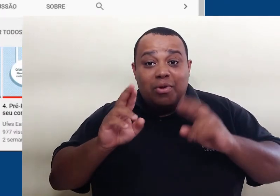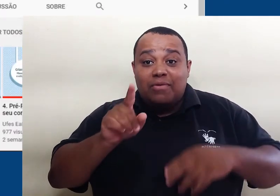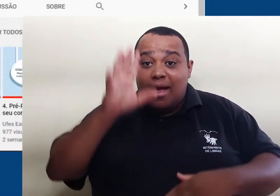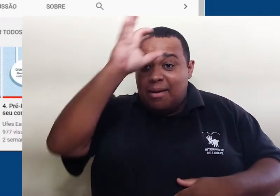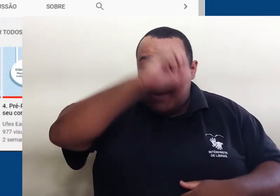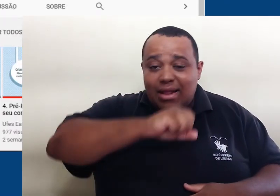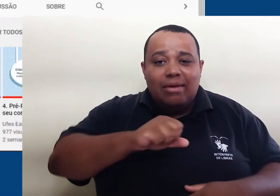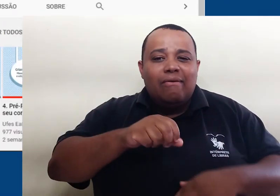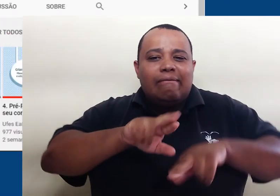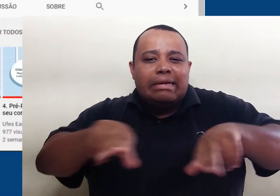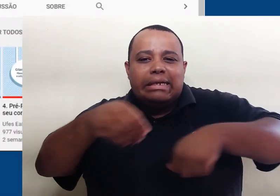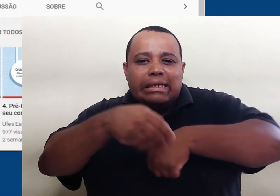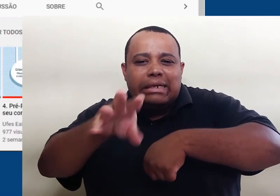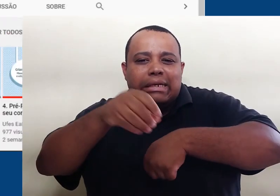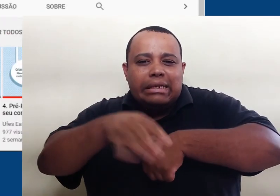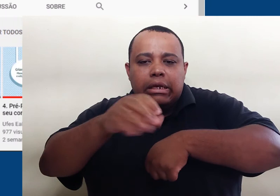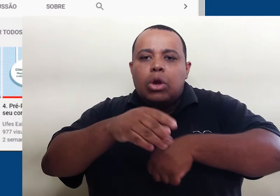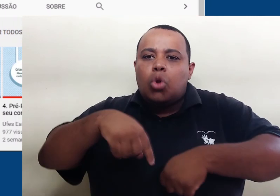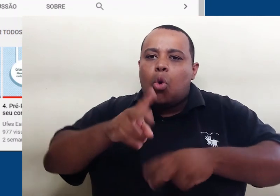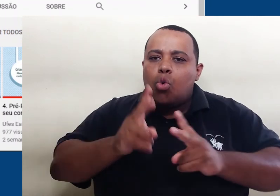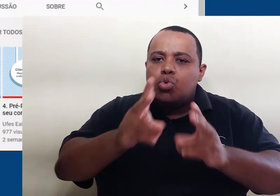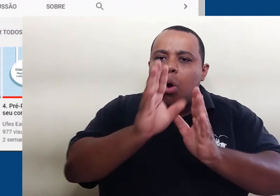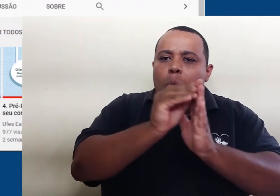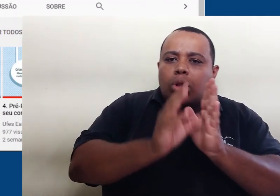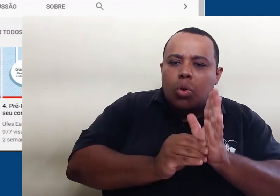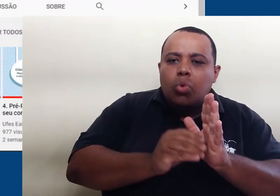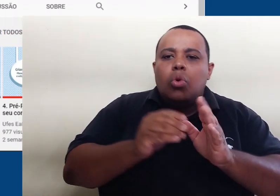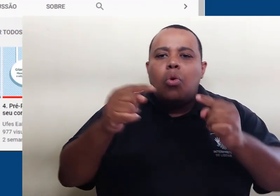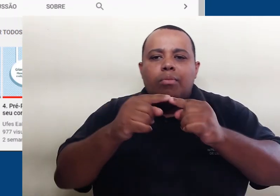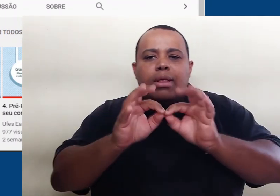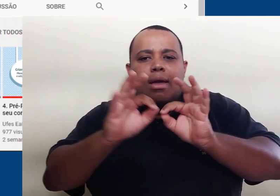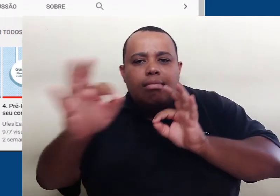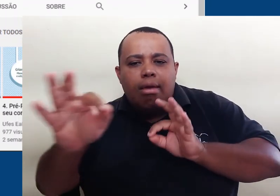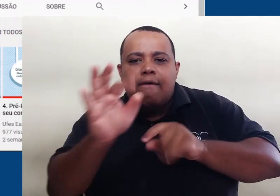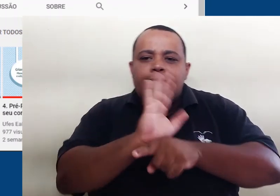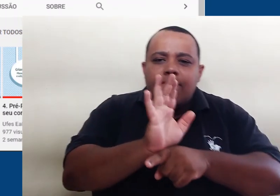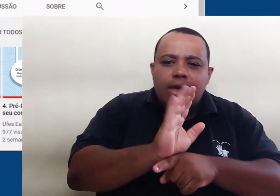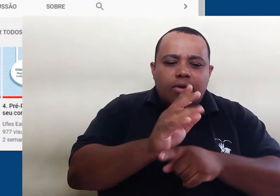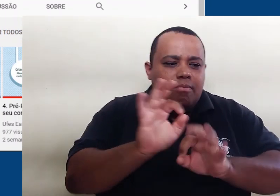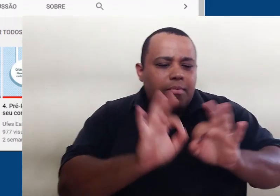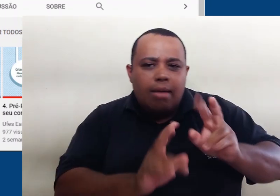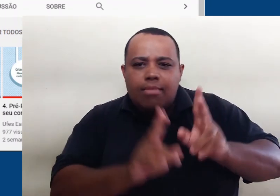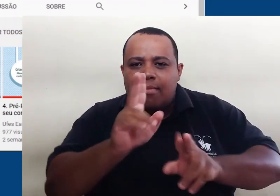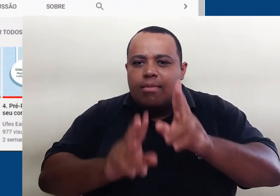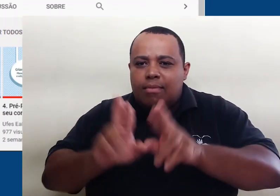esse vídeo é isso. Espero que vocês tenham tirado proveito de todas essas dicas que a gente tem passado aqui. E a gente vai continuar produzindo conteúdos relacionados ao